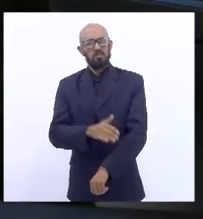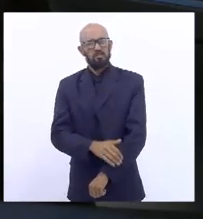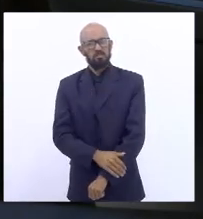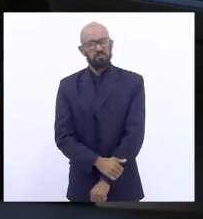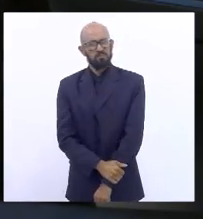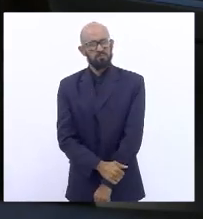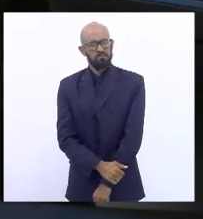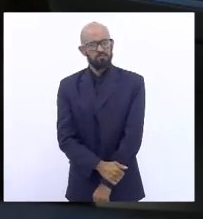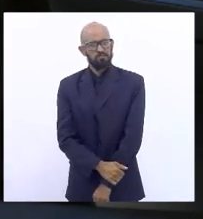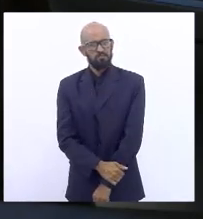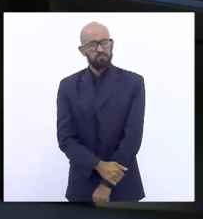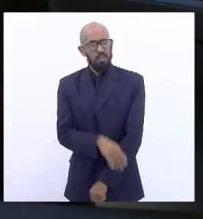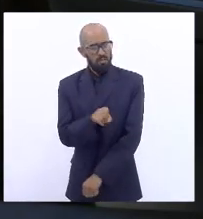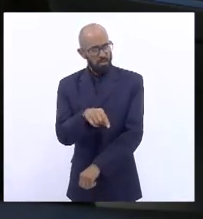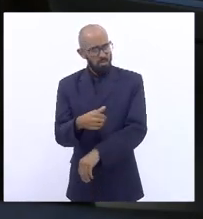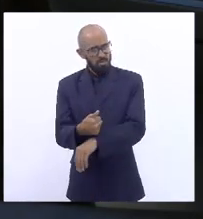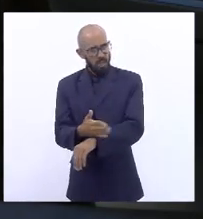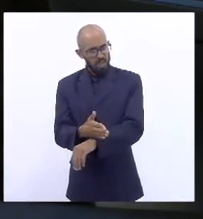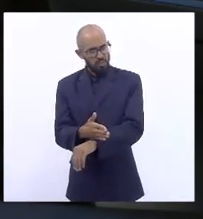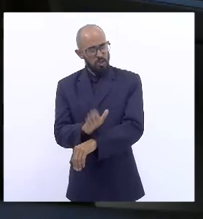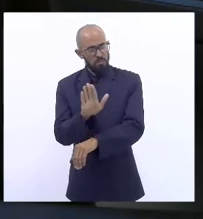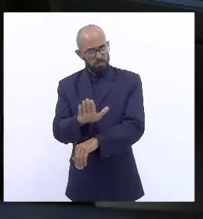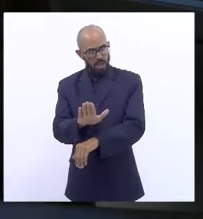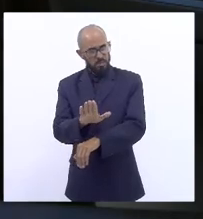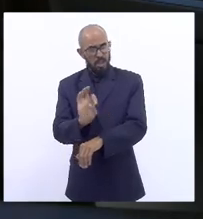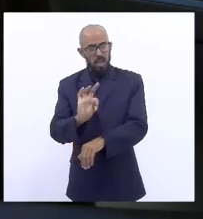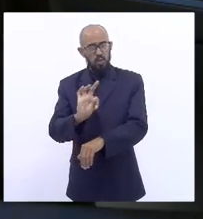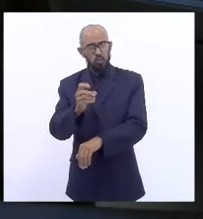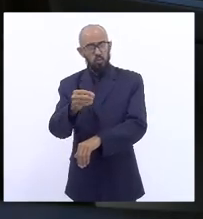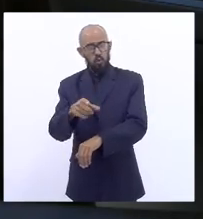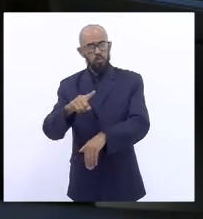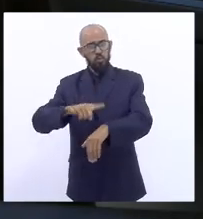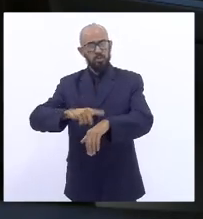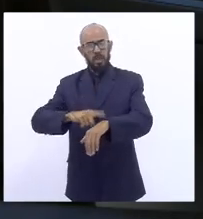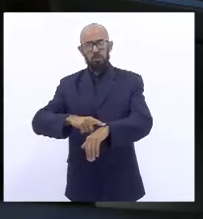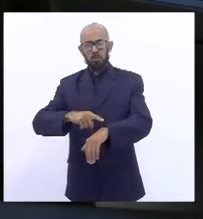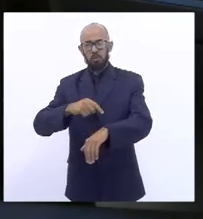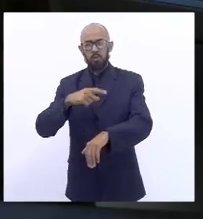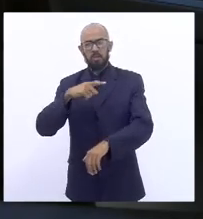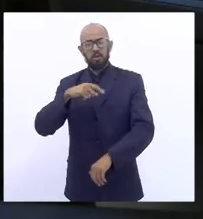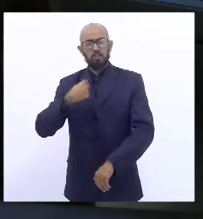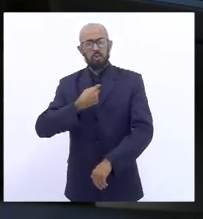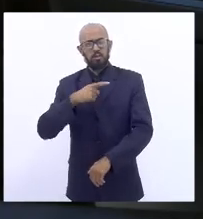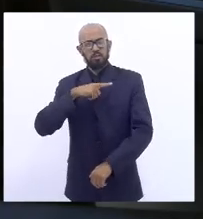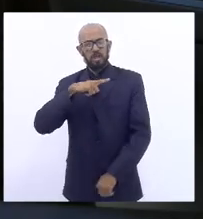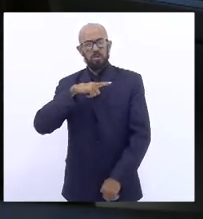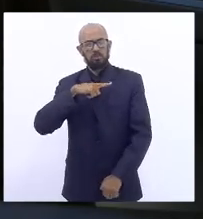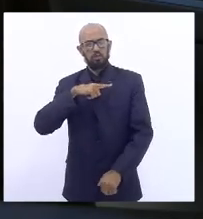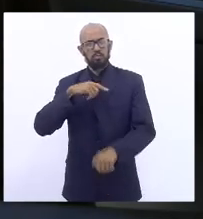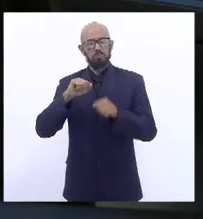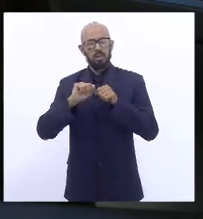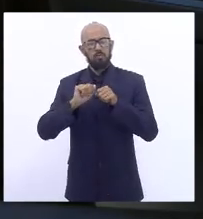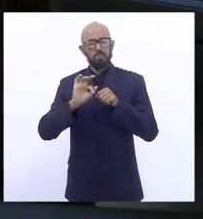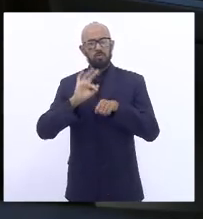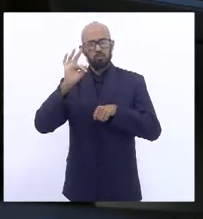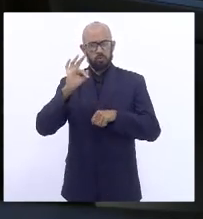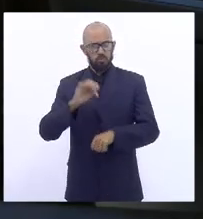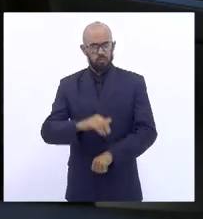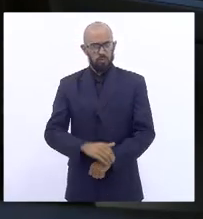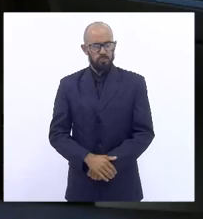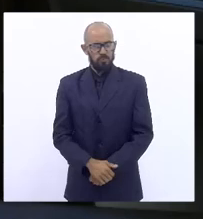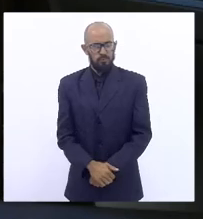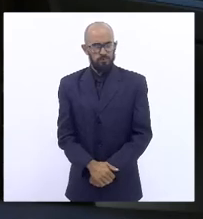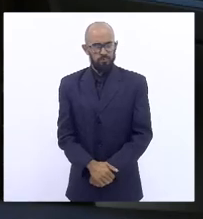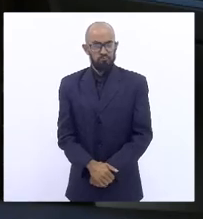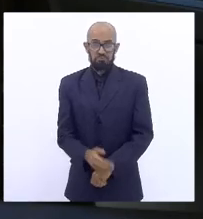É tarde, mas é todo o tempo que temos na mão para fazer o futuro.